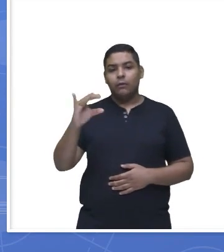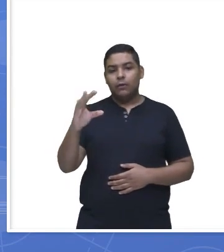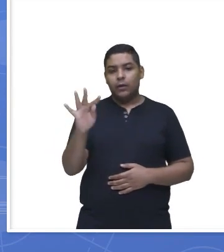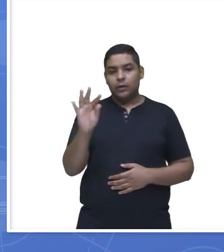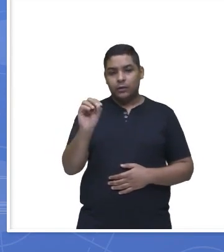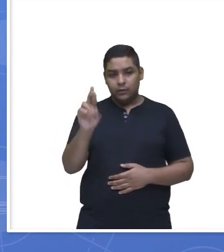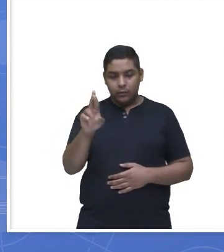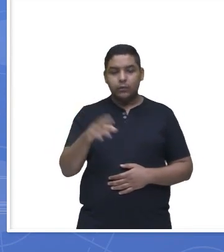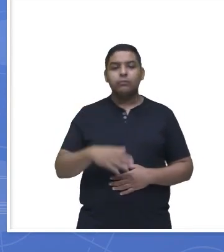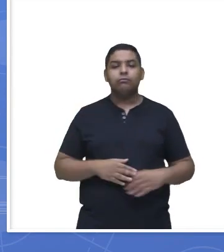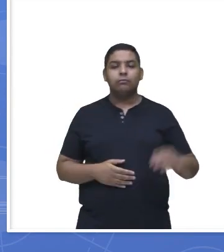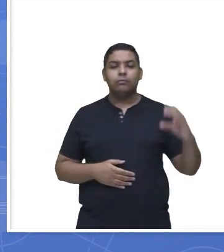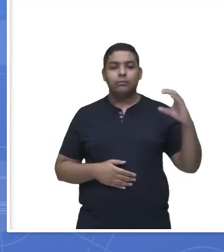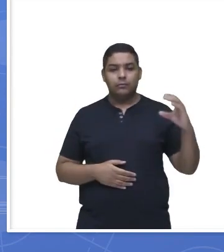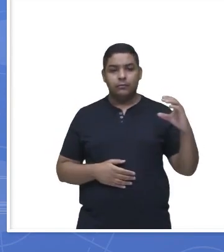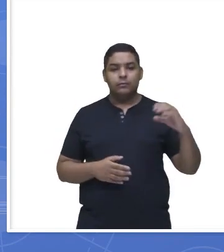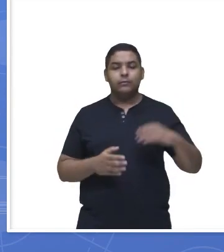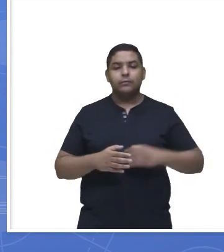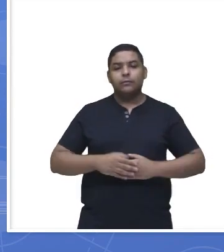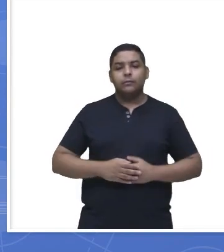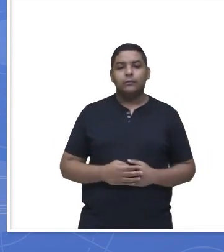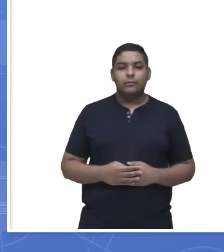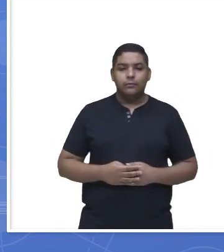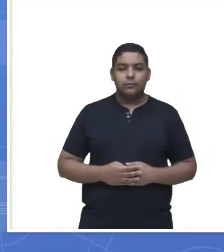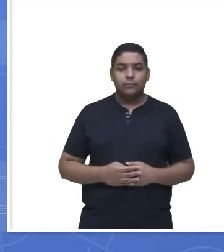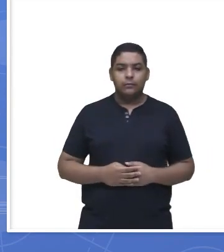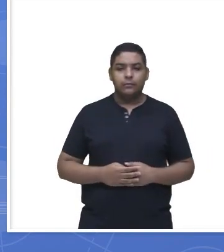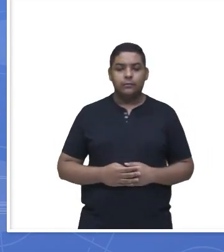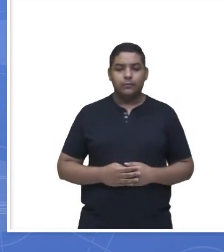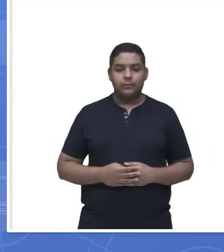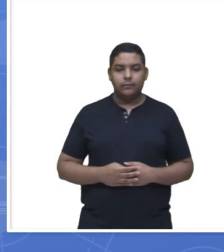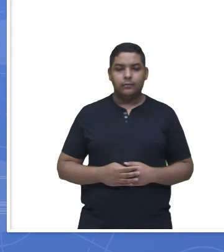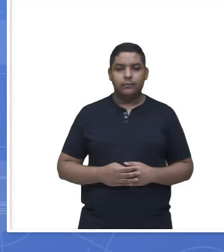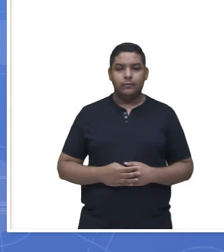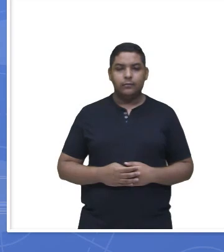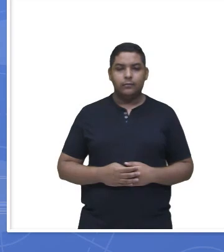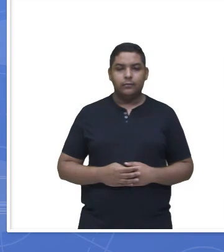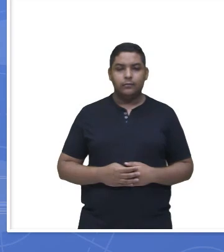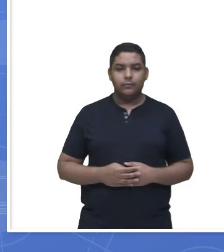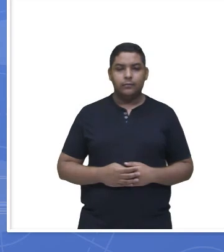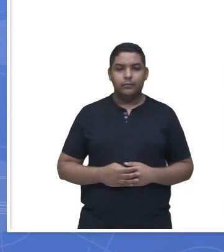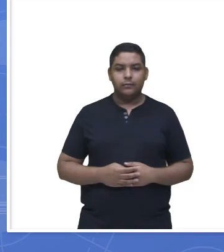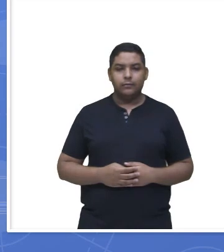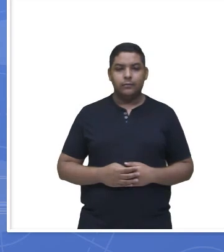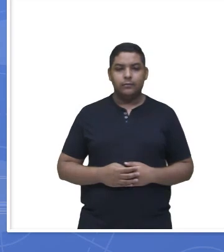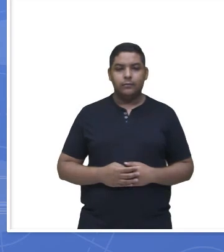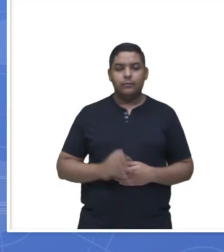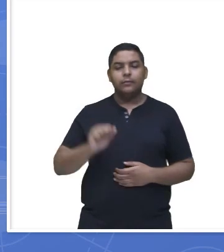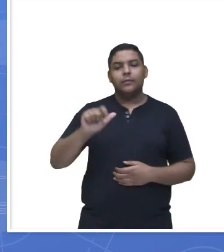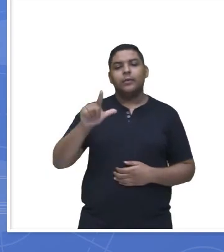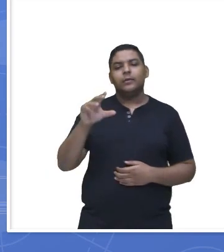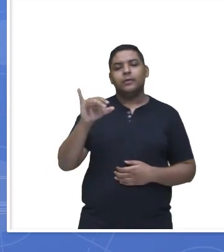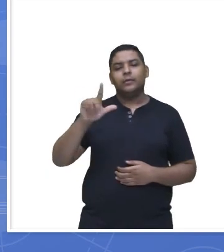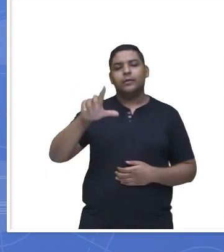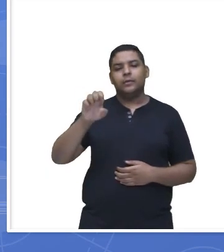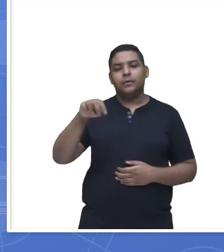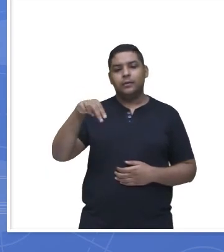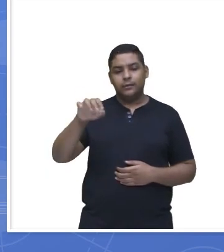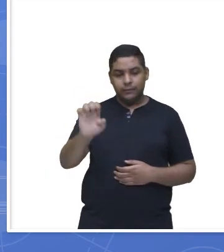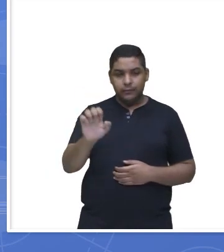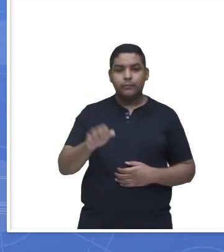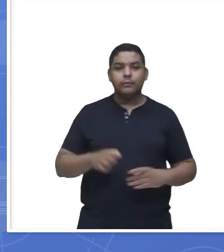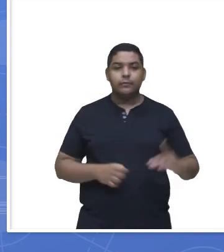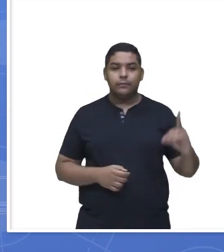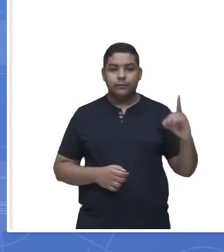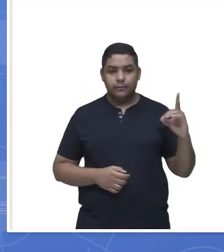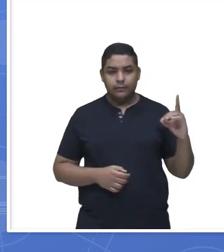letra C para nós. E olha que interessante aqui também, muita gente participando. Alcilene acha que é a letra D.